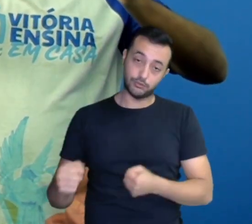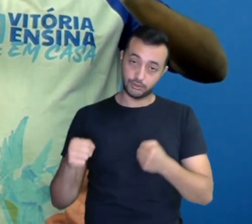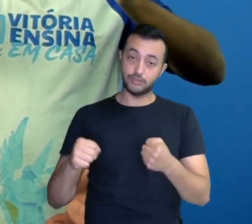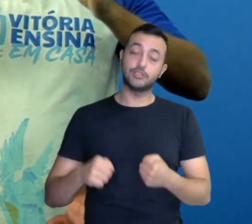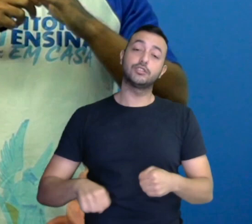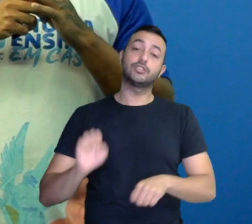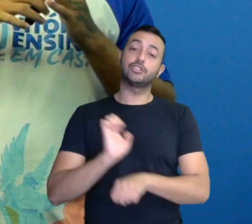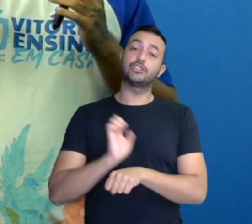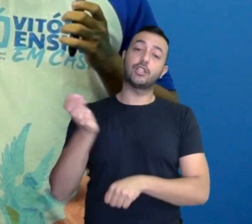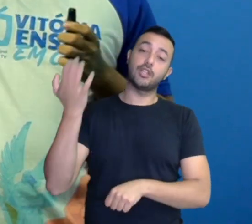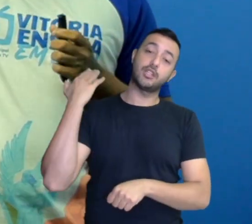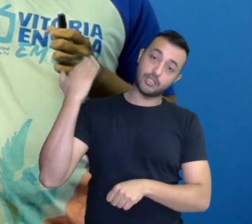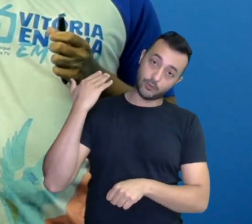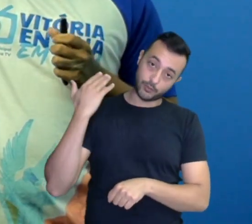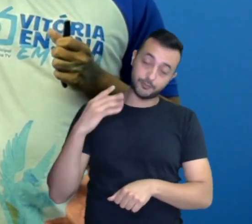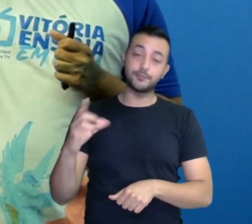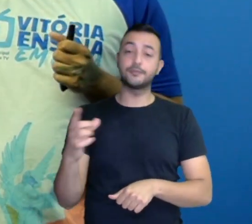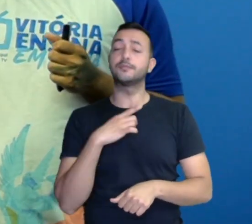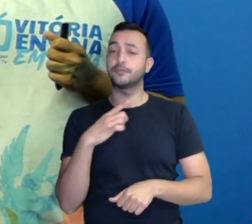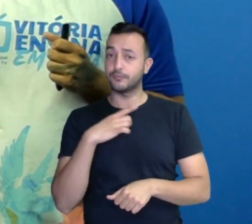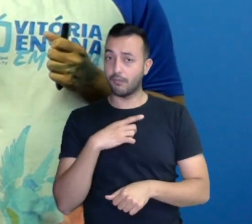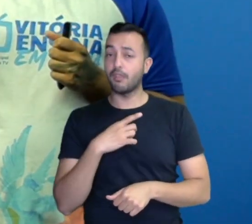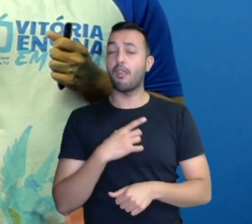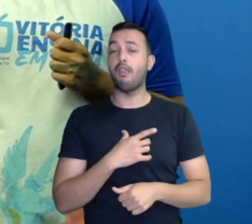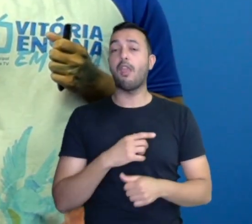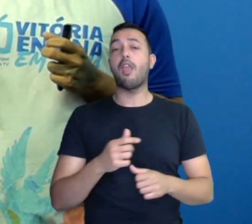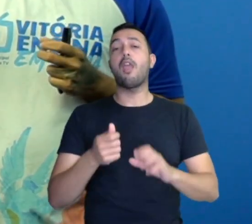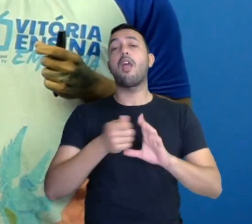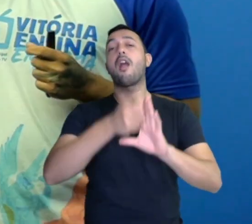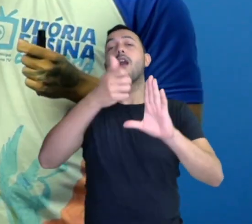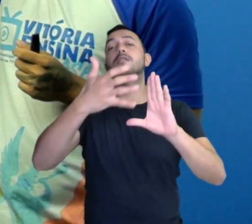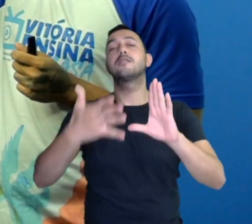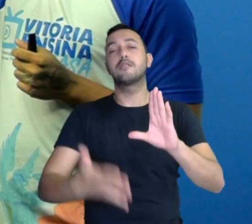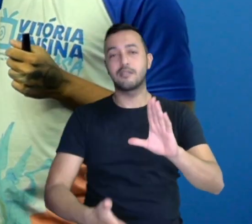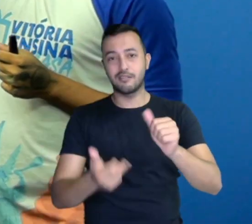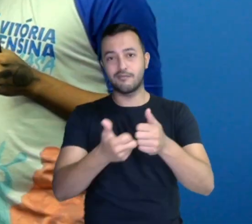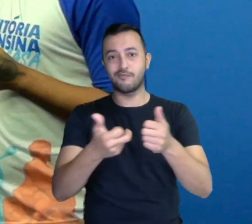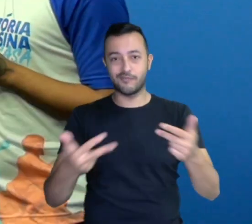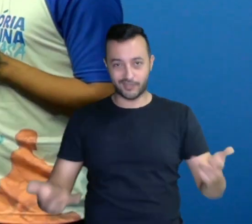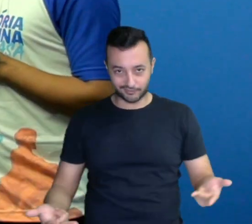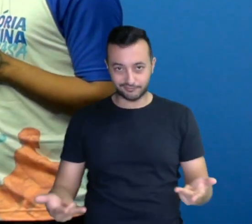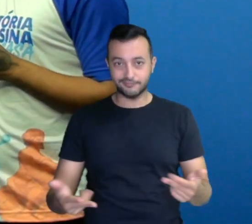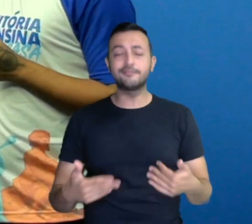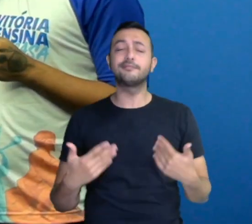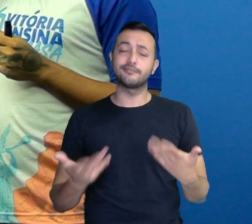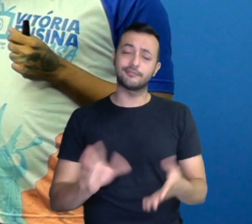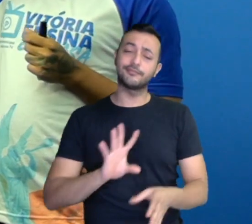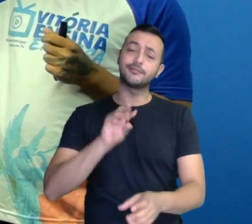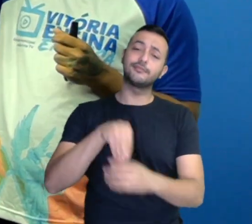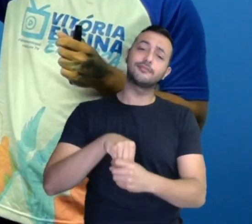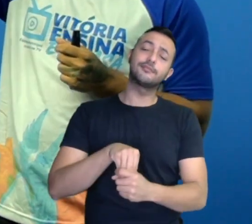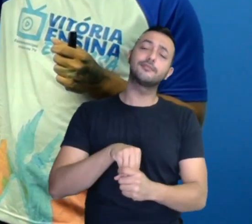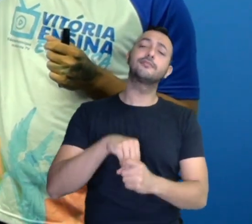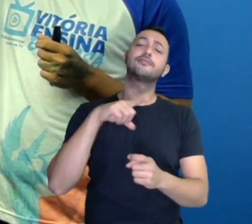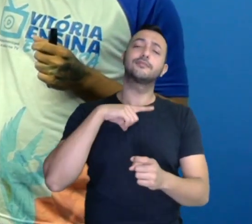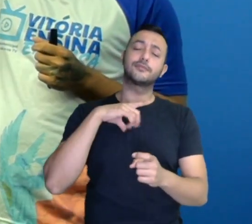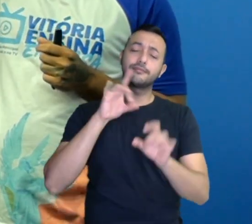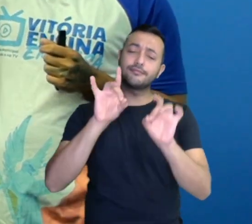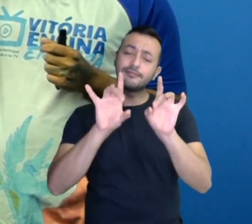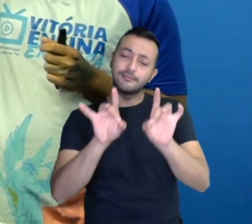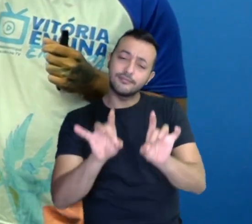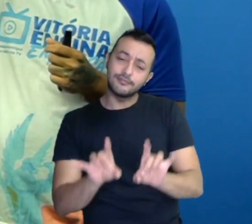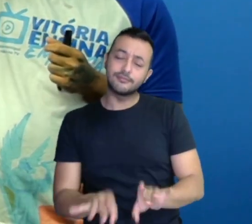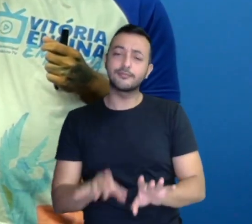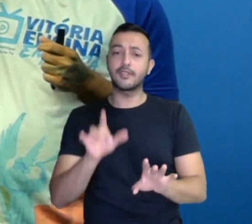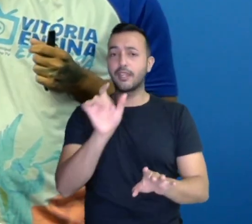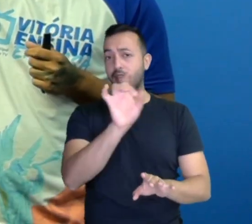antigo, né, a gente vai ter aspectos, certo? E como é que é isso? Dentro deles, a gente vai ter especificidades,